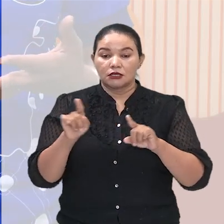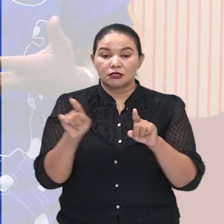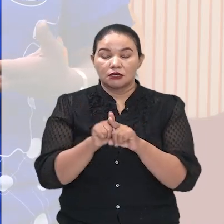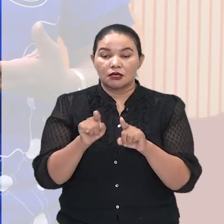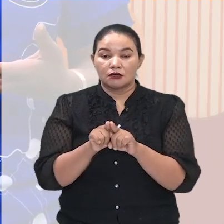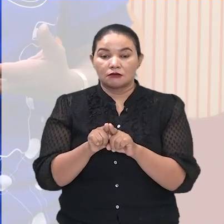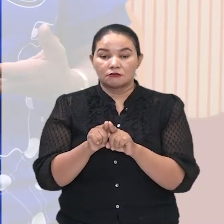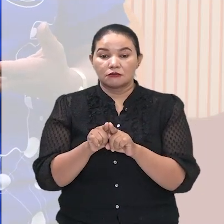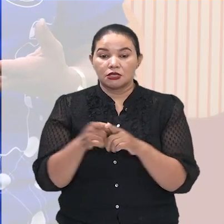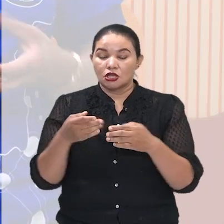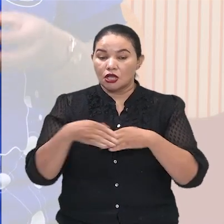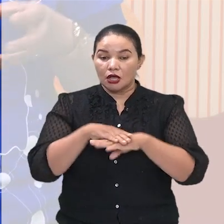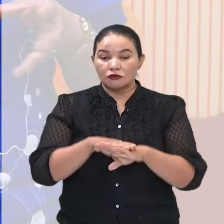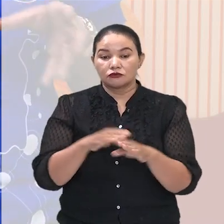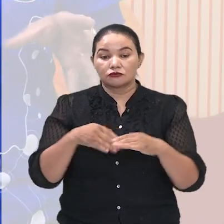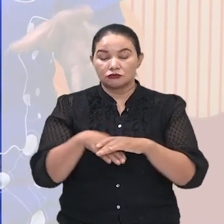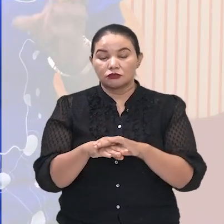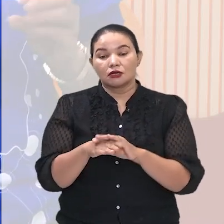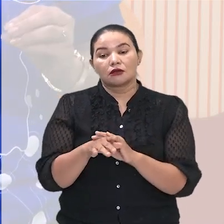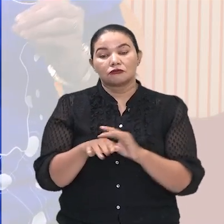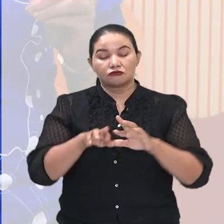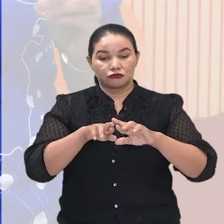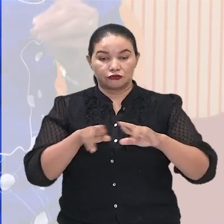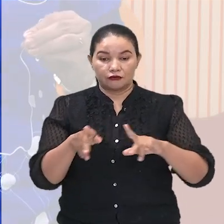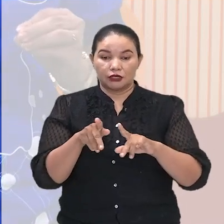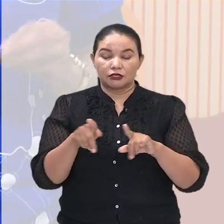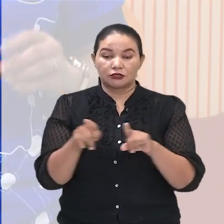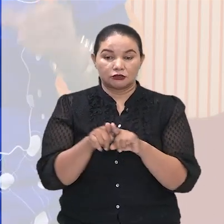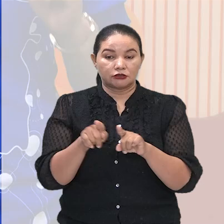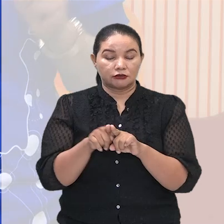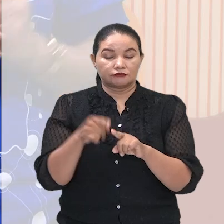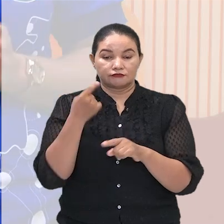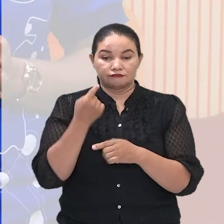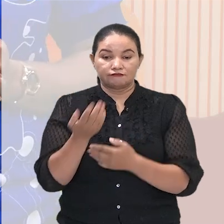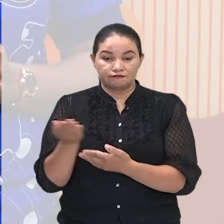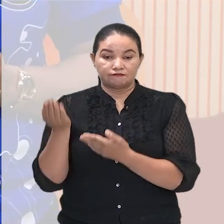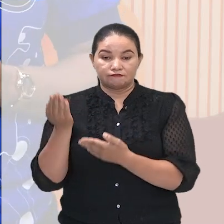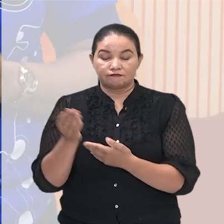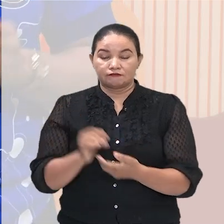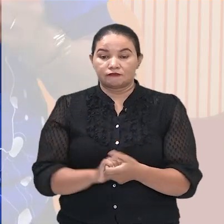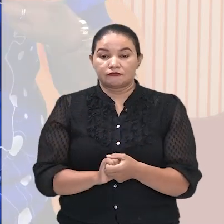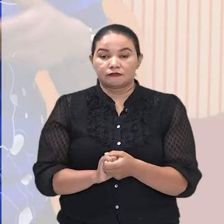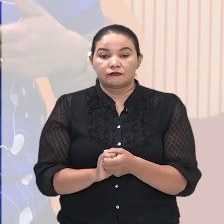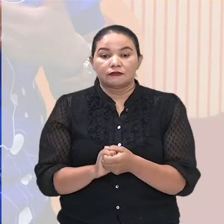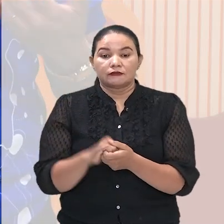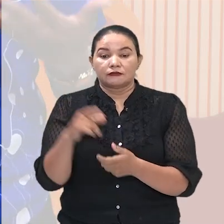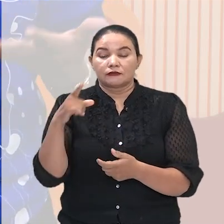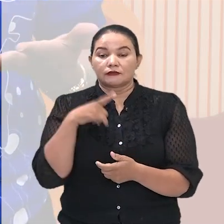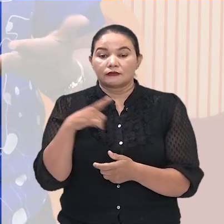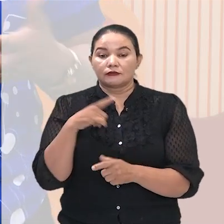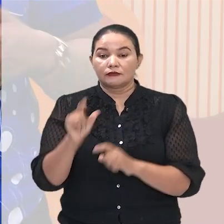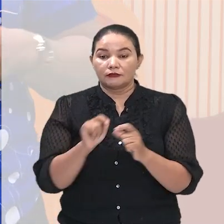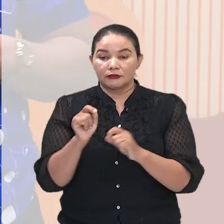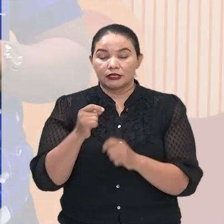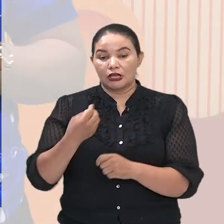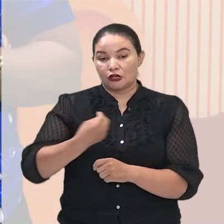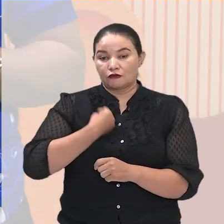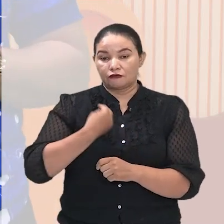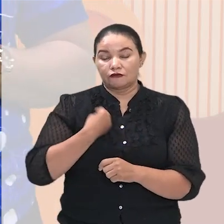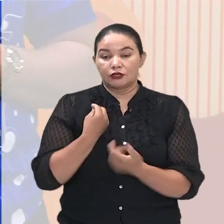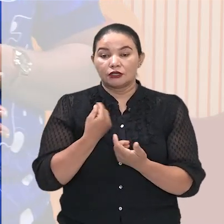relação aos calçados também nessa representação. Então, eu tenho a rotina da elite,